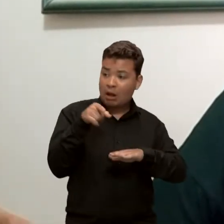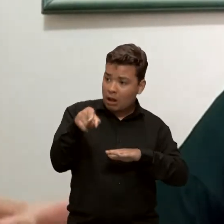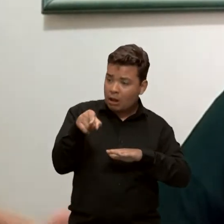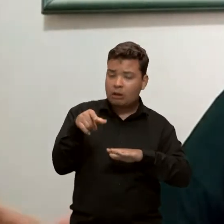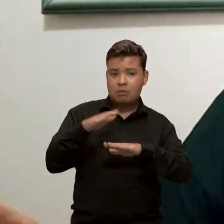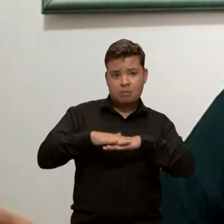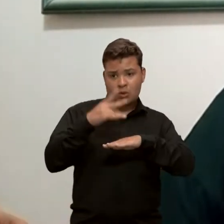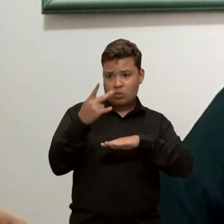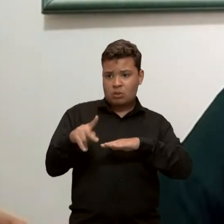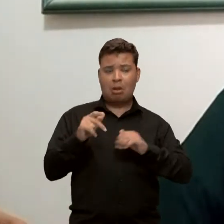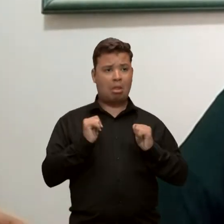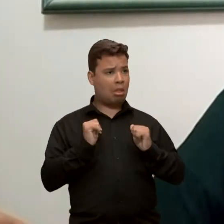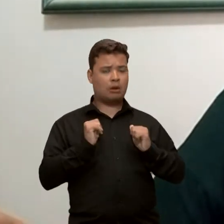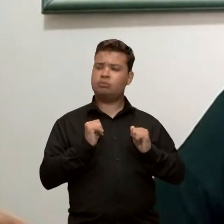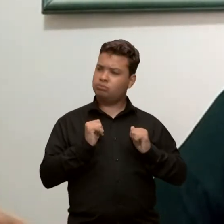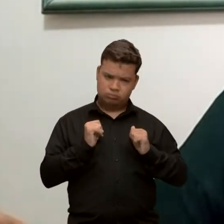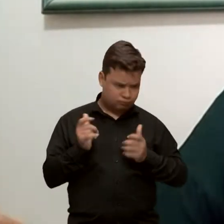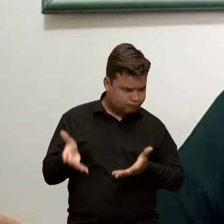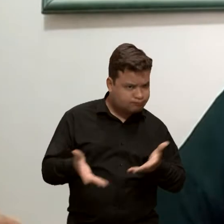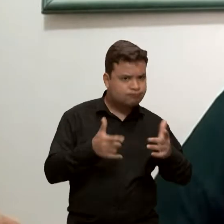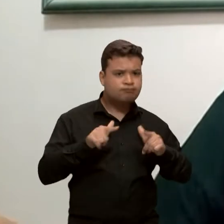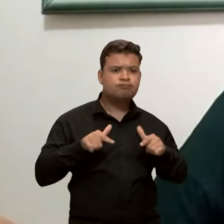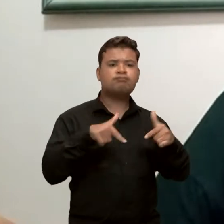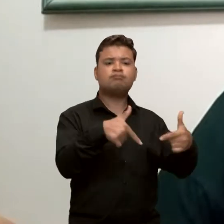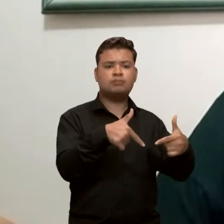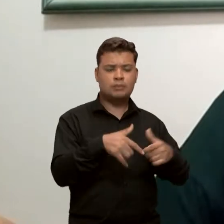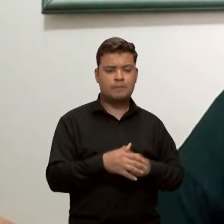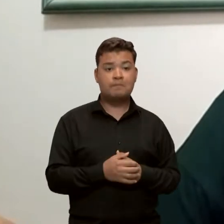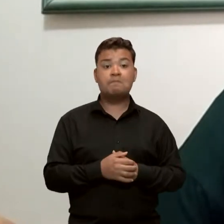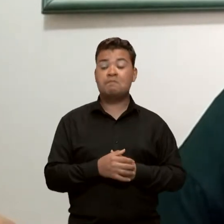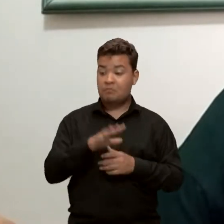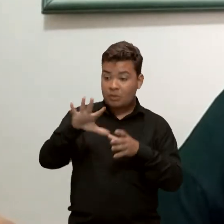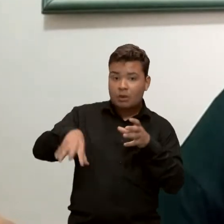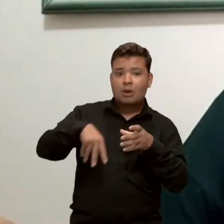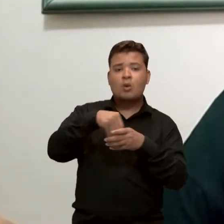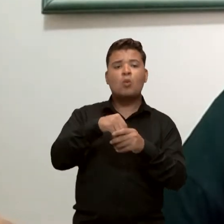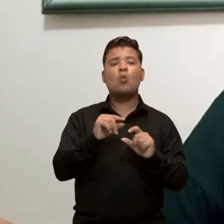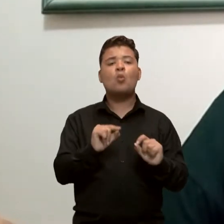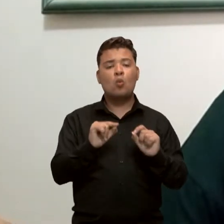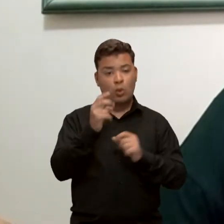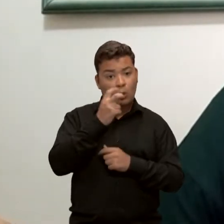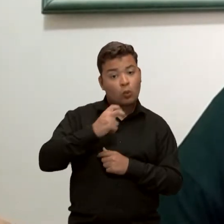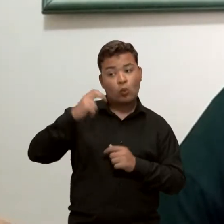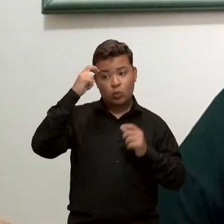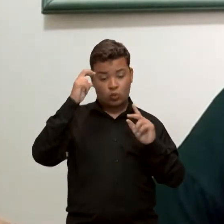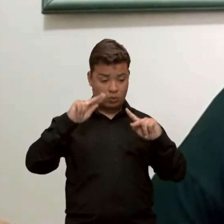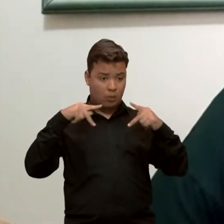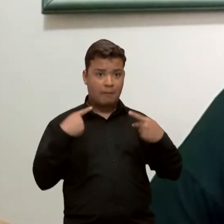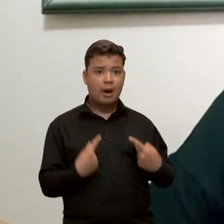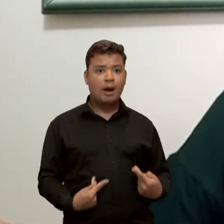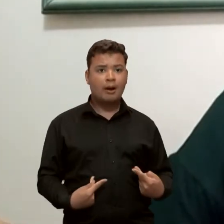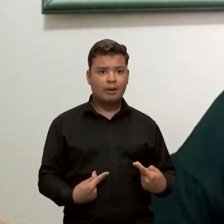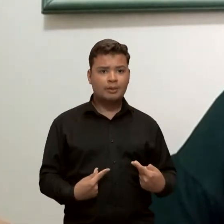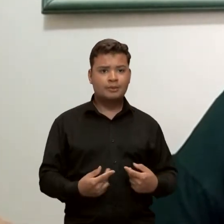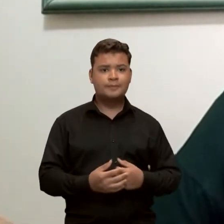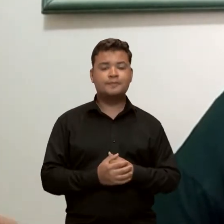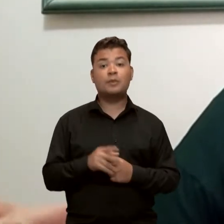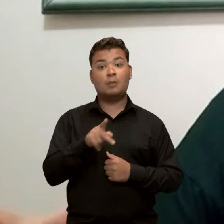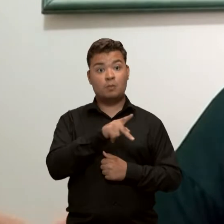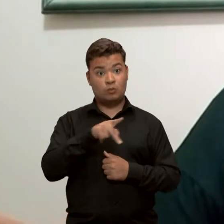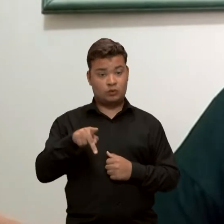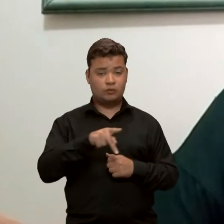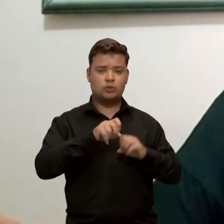E ao conjunto dessa cultura humana e que propicia essa formação humana. Então, o professor de educação